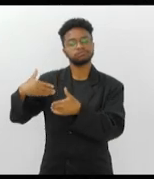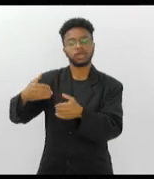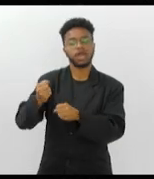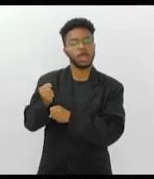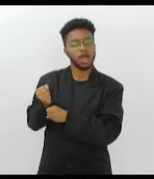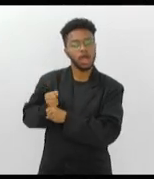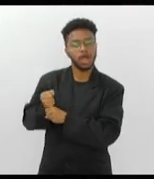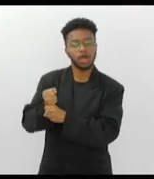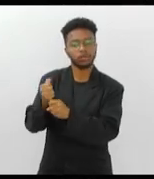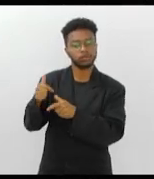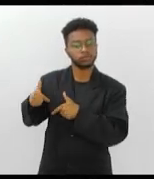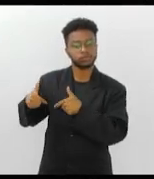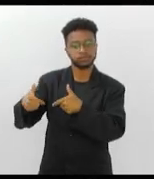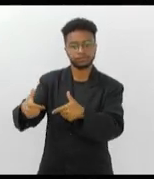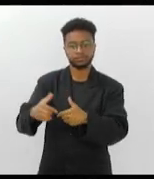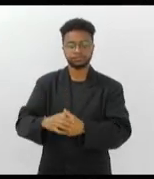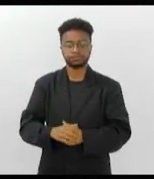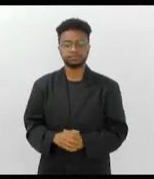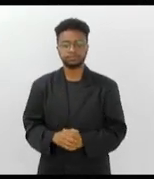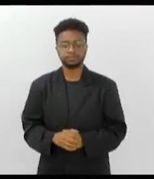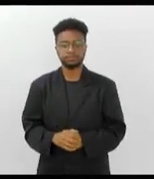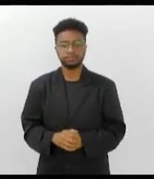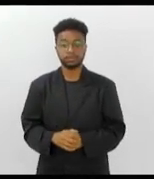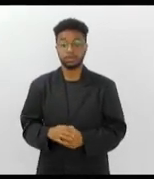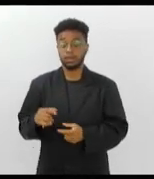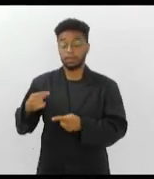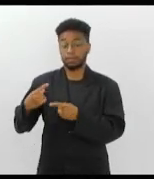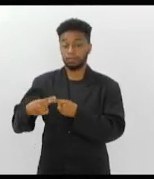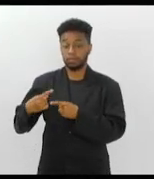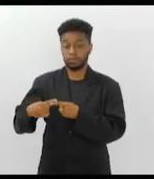anos. Um serviço,